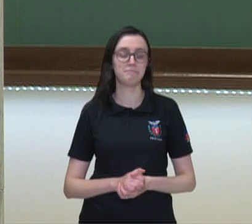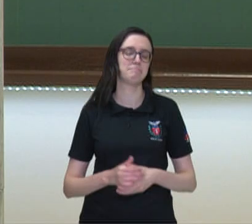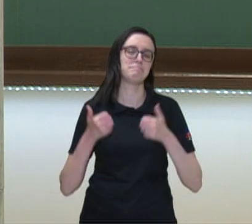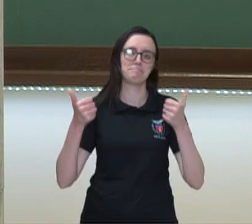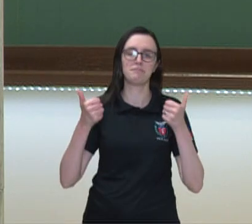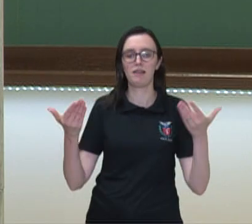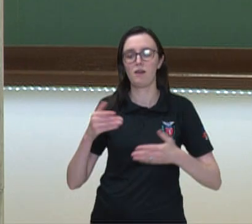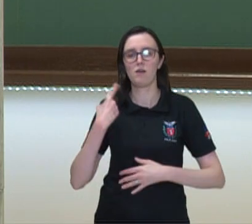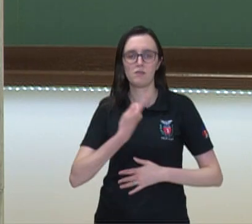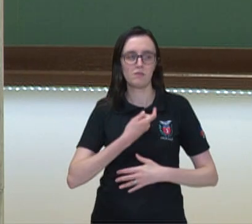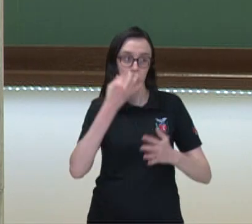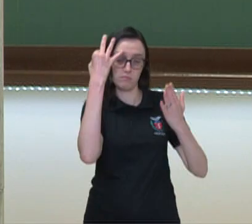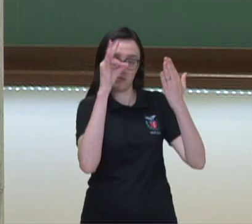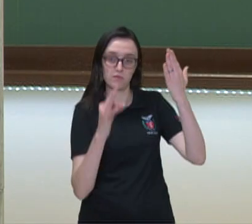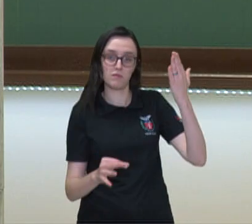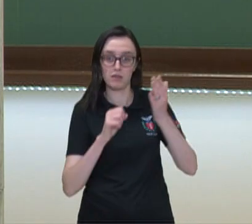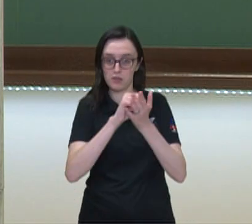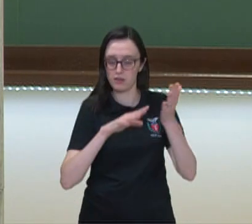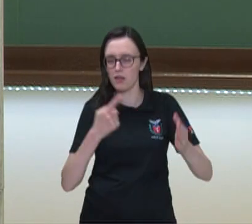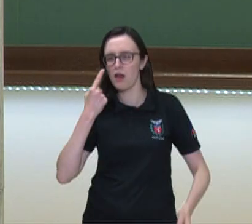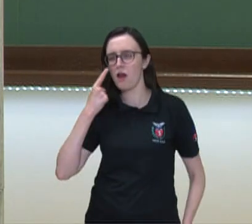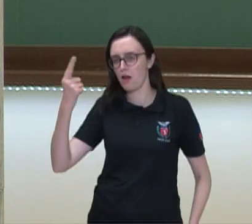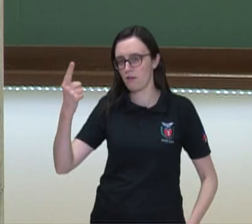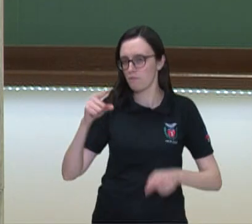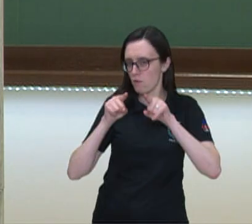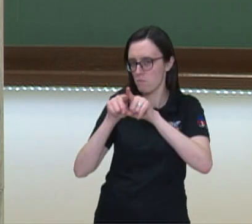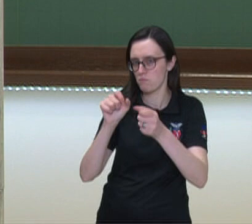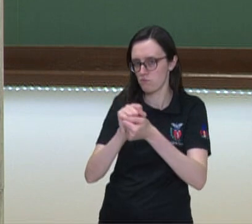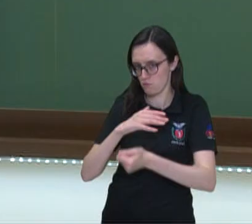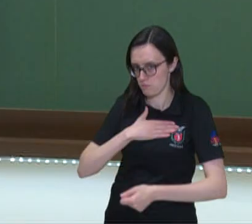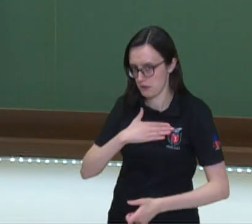Muito bem, vamos fazer a correção desse exercício, pessoal. Dá uma olhada lá comigo.